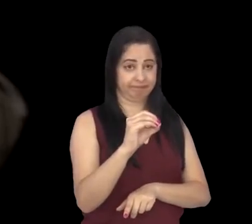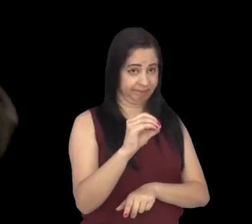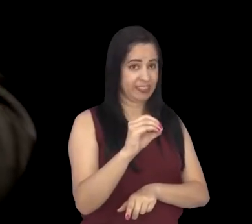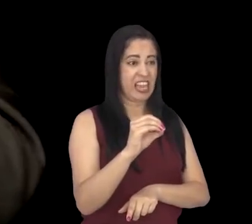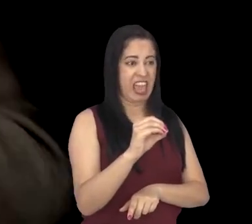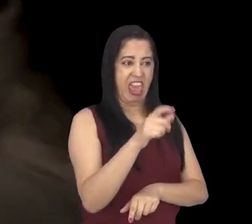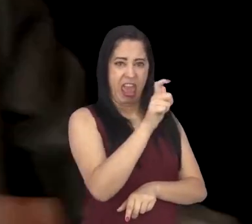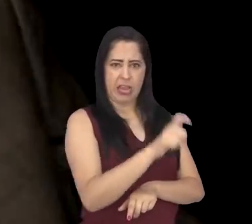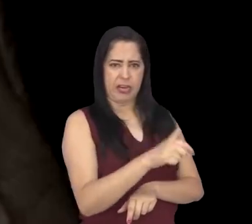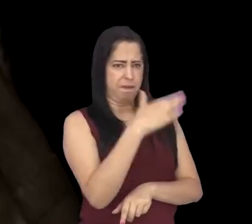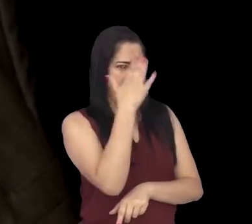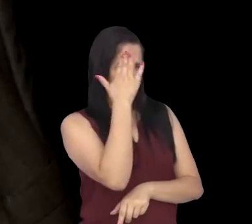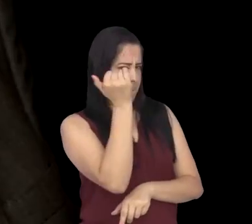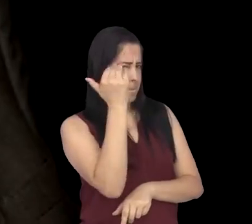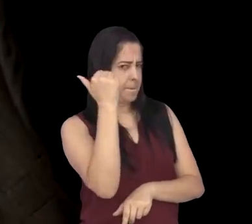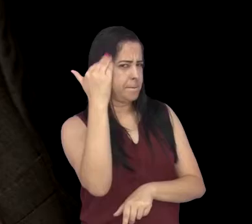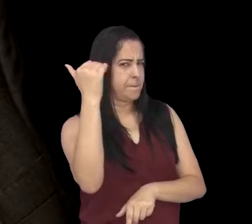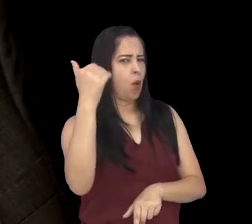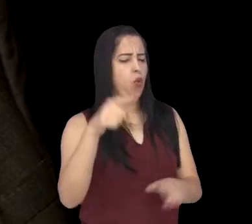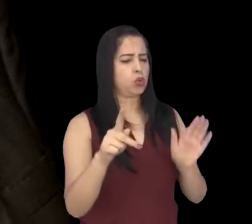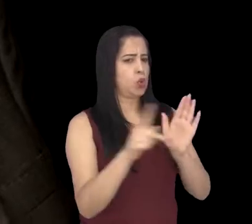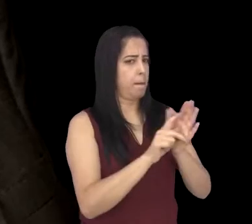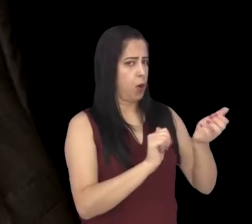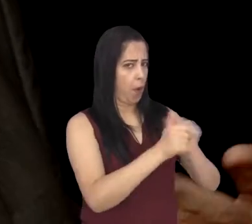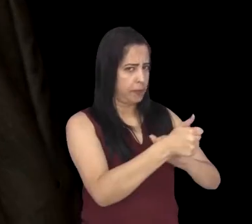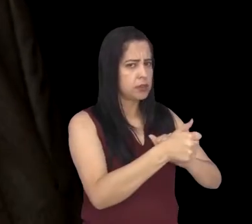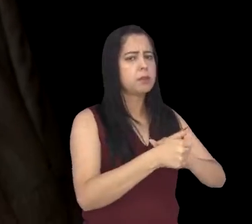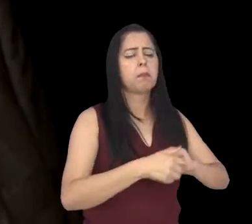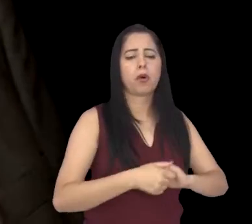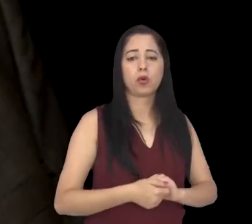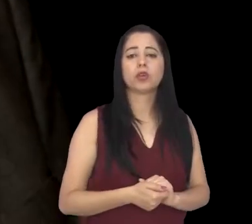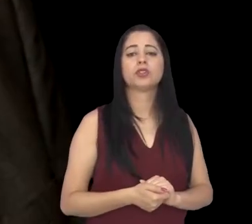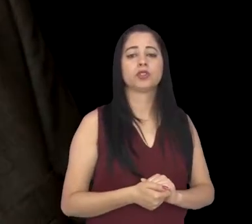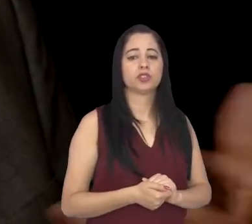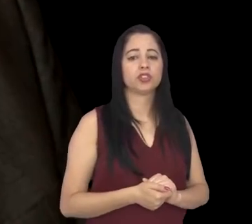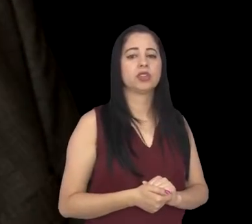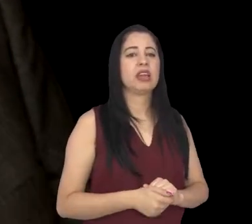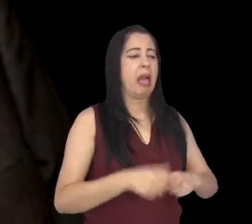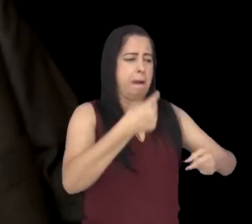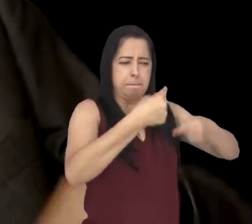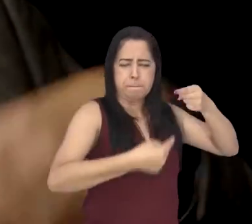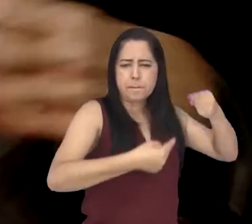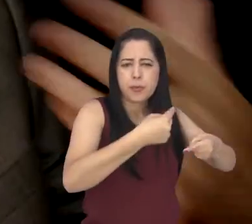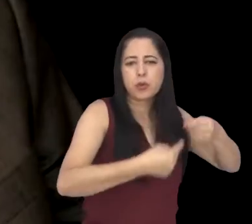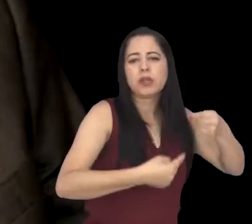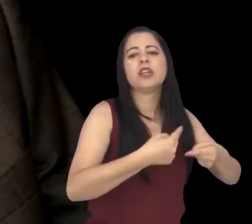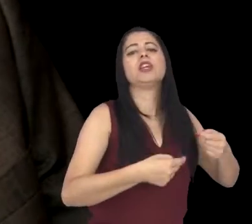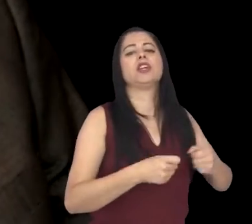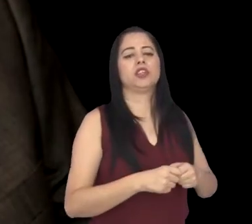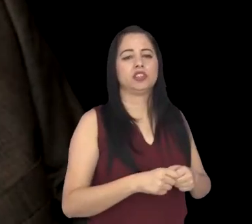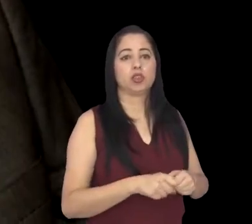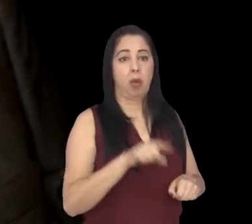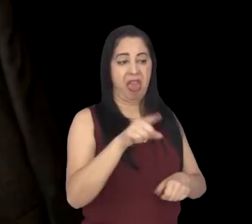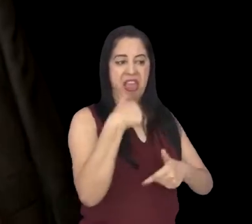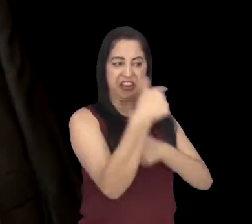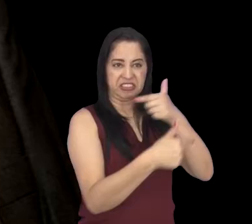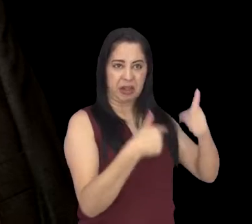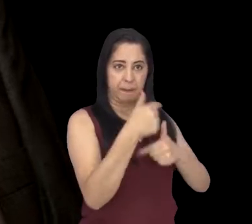maiores estudiosos de jornalismo urbano e de tudo, político, que foi do Conselho Editorial da